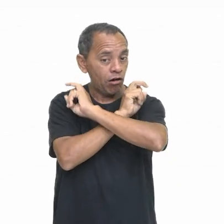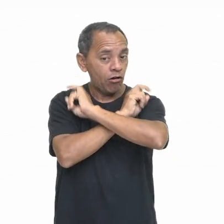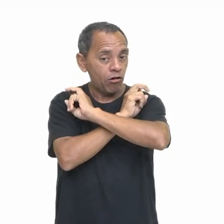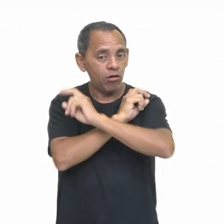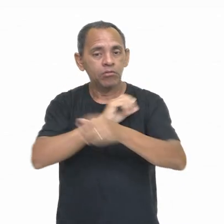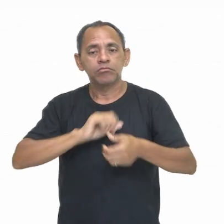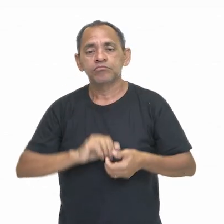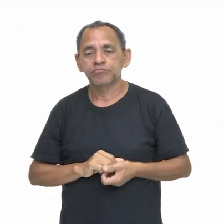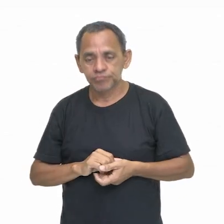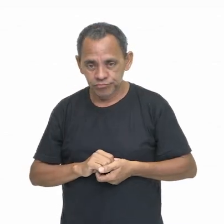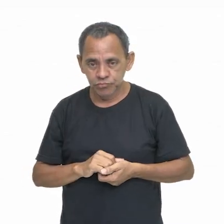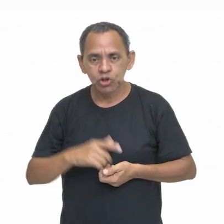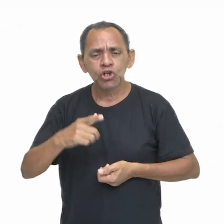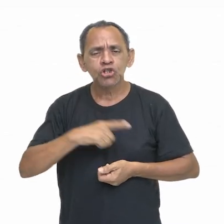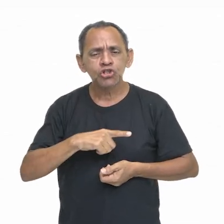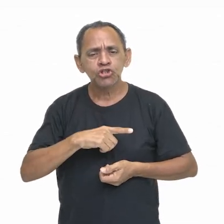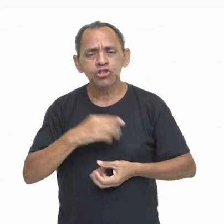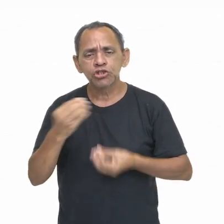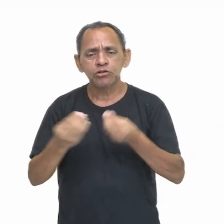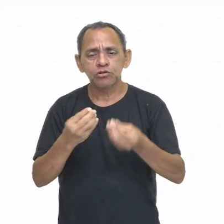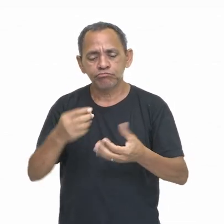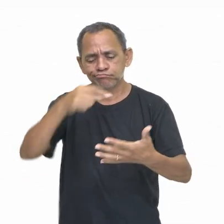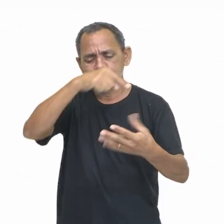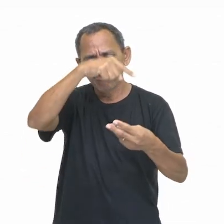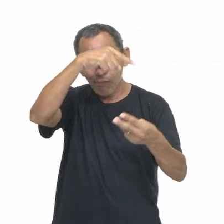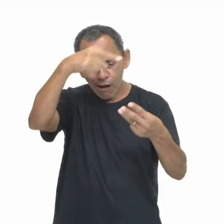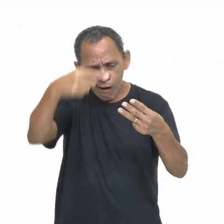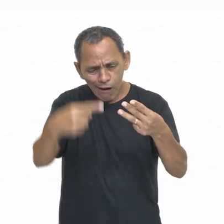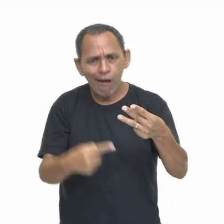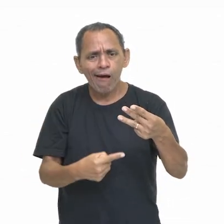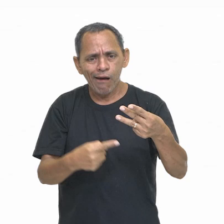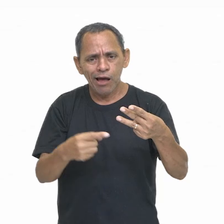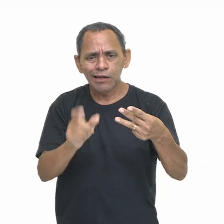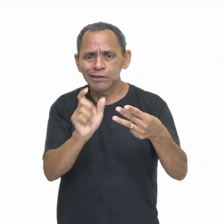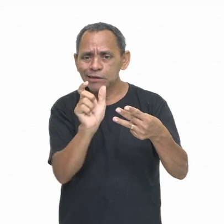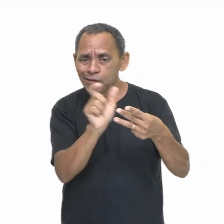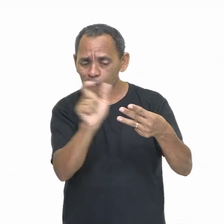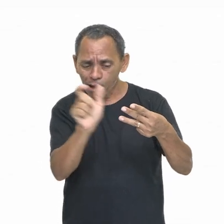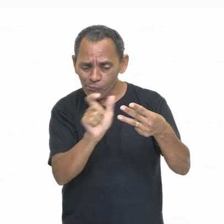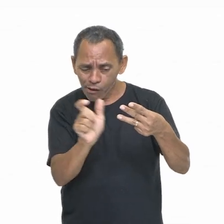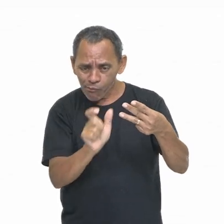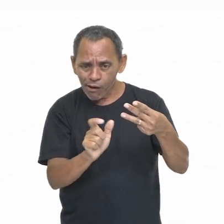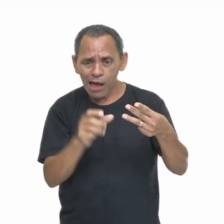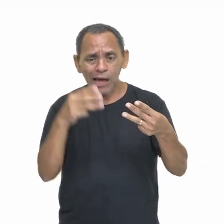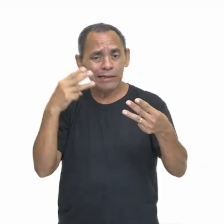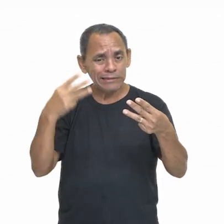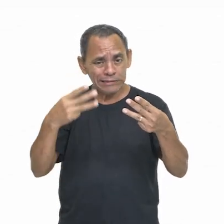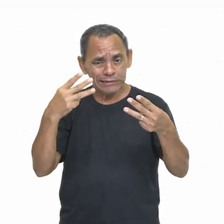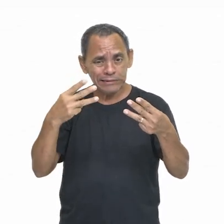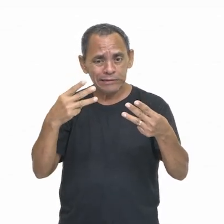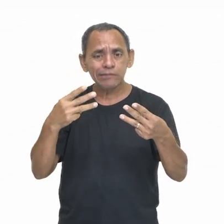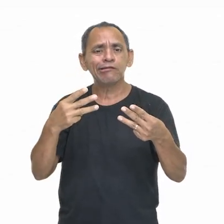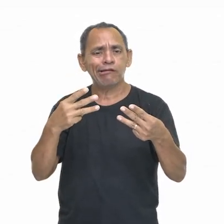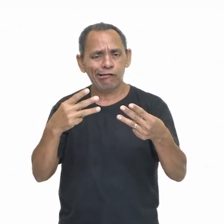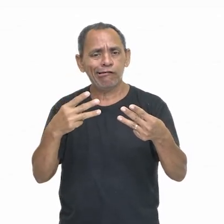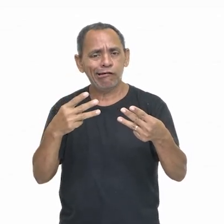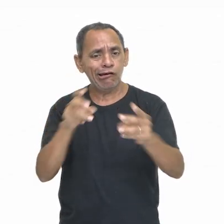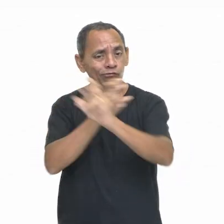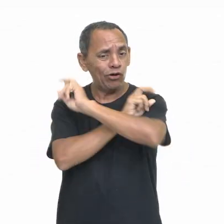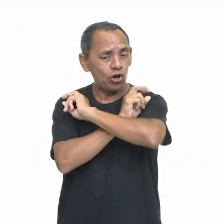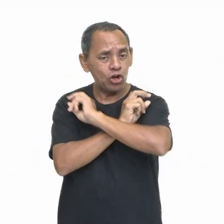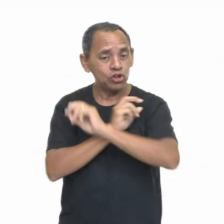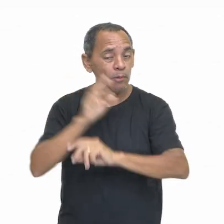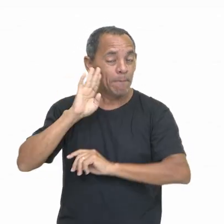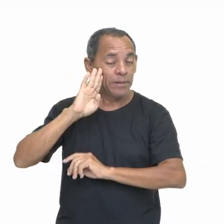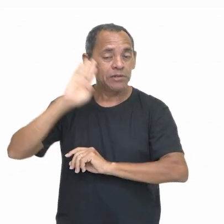você tem Kelps, Quefren e Miquerino como os principais faraós desse período dinástico,